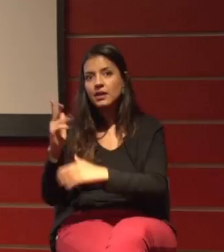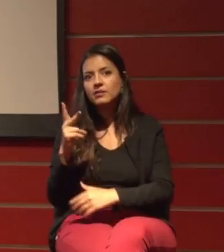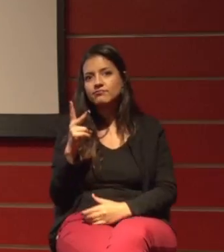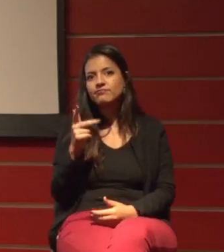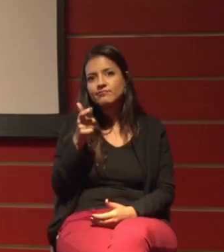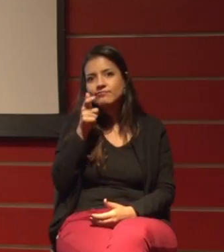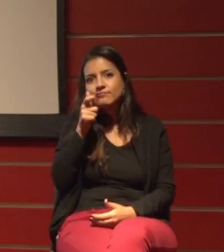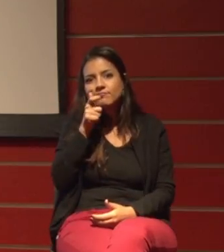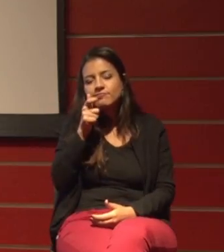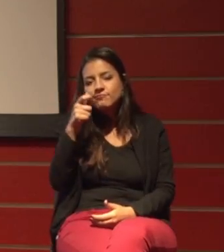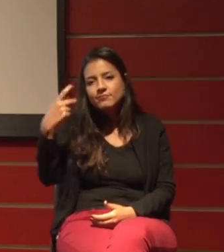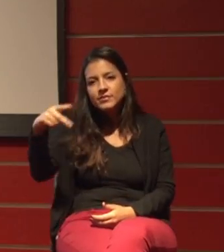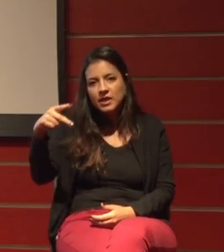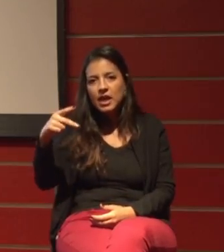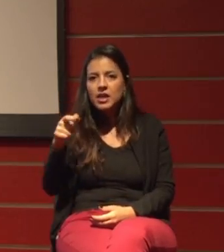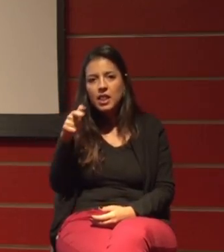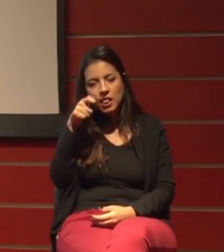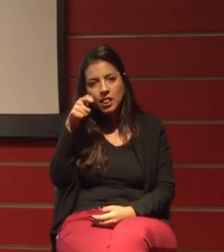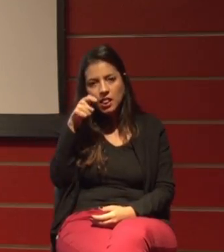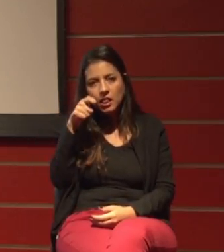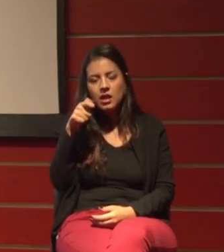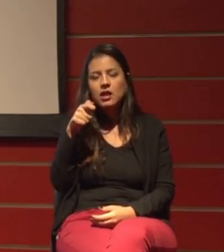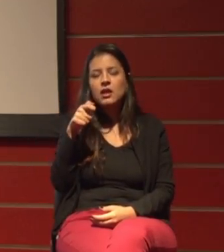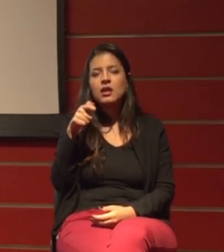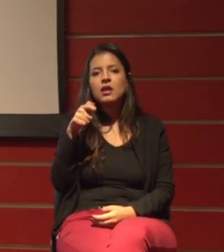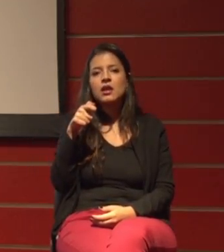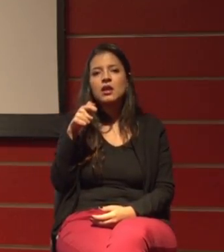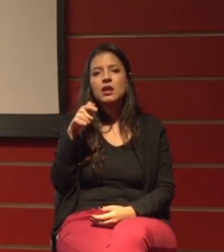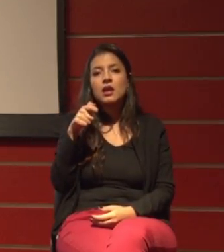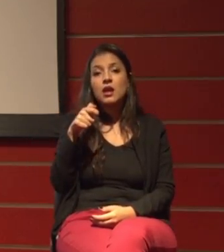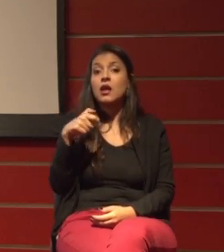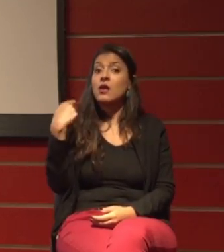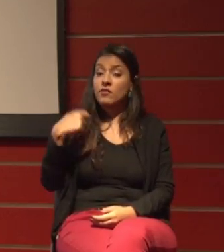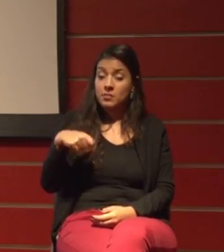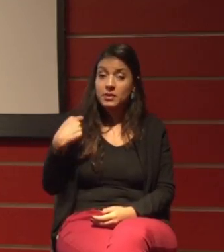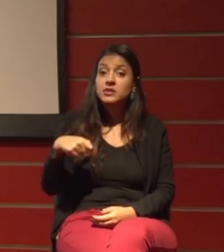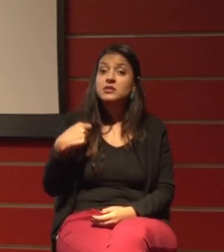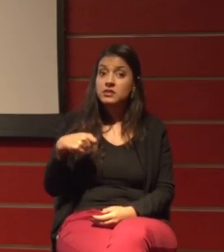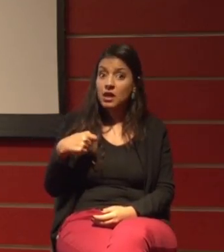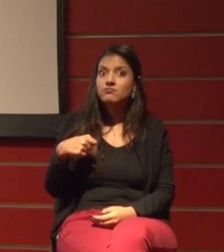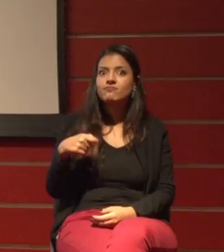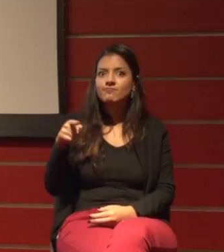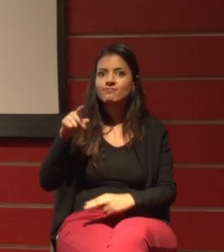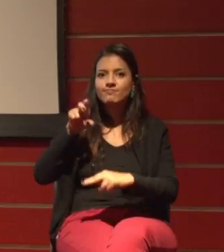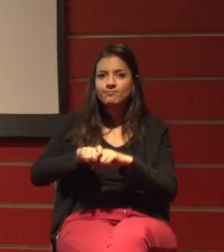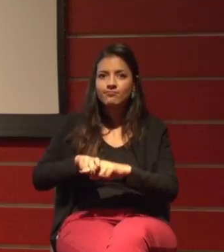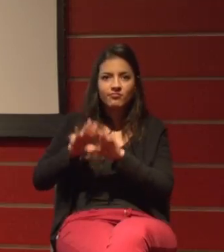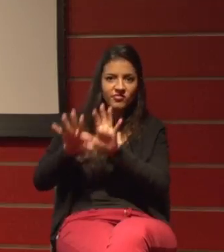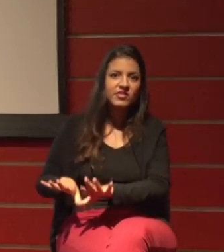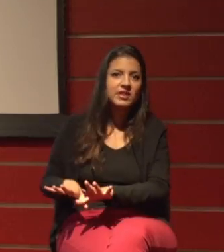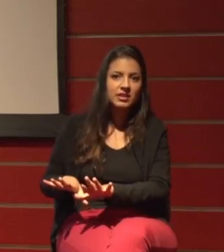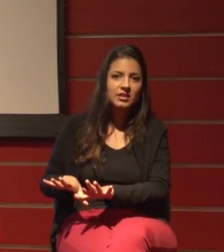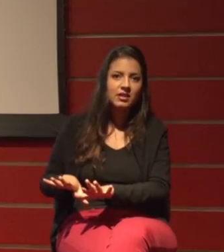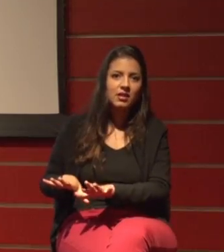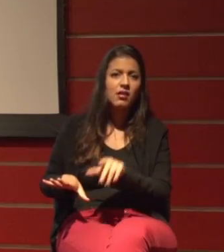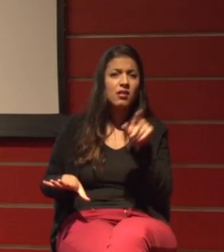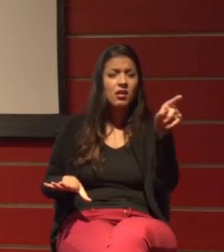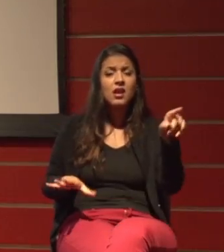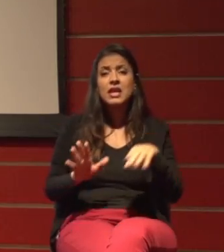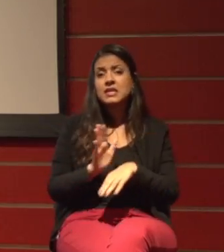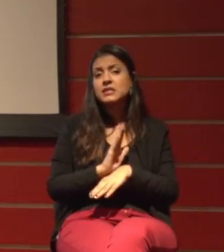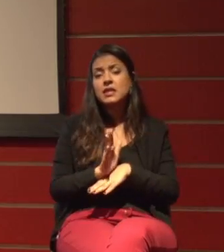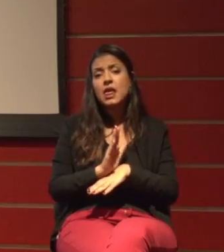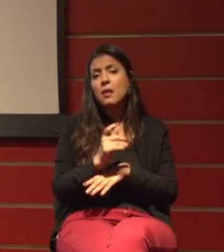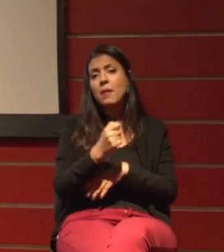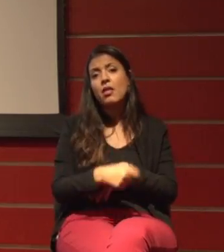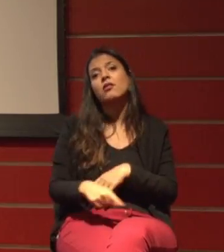consumidor nessa numa dinâmica em que que vai ter que mê mantê-lo preso ali né livra o cinema de